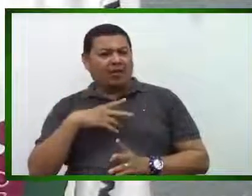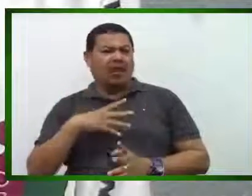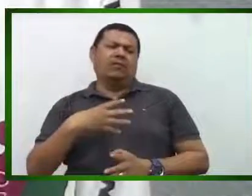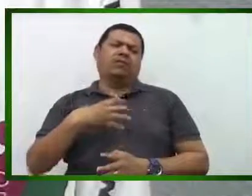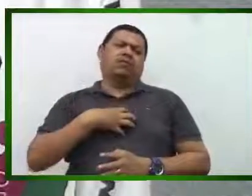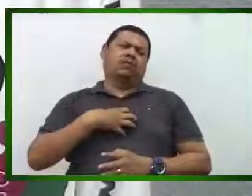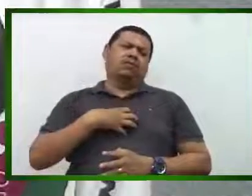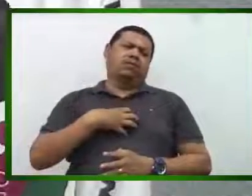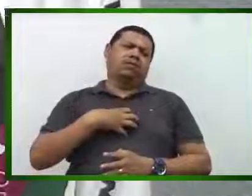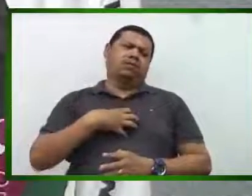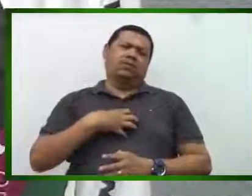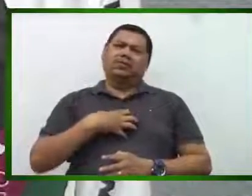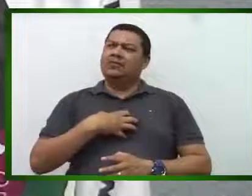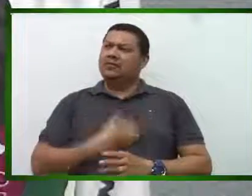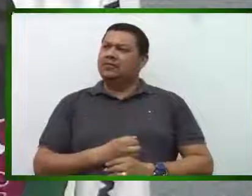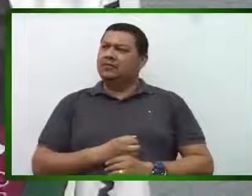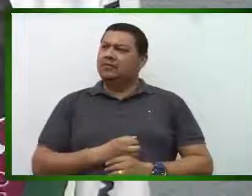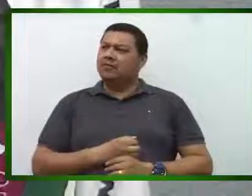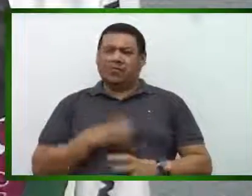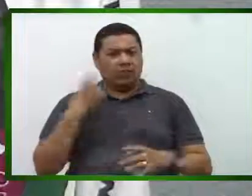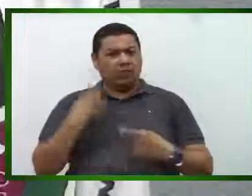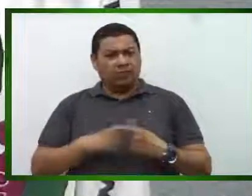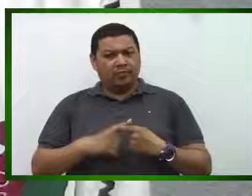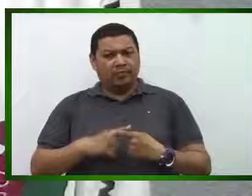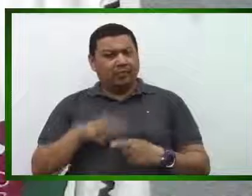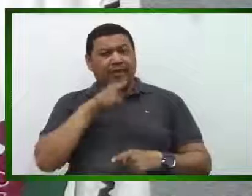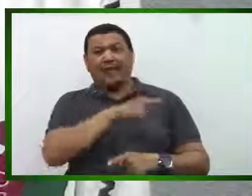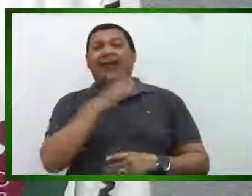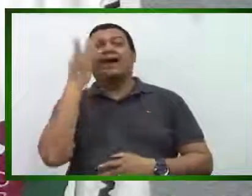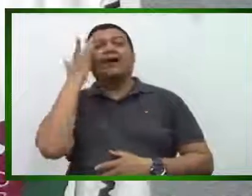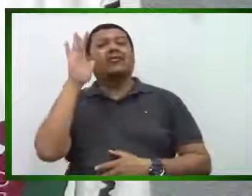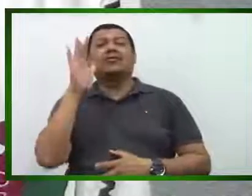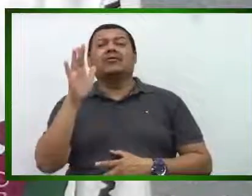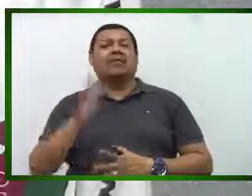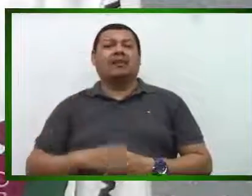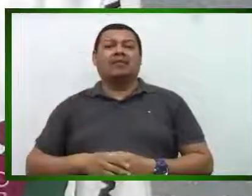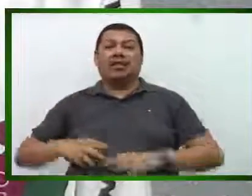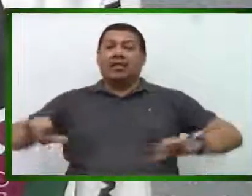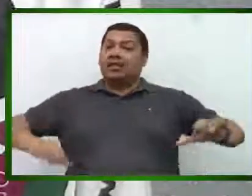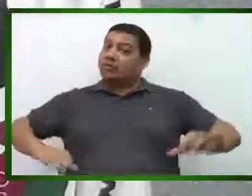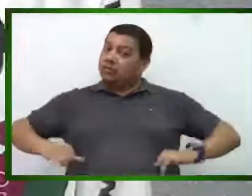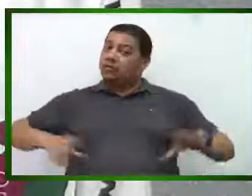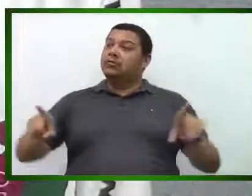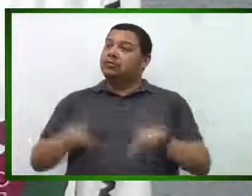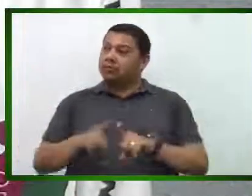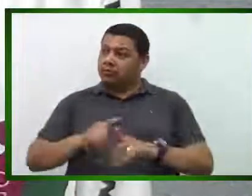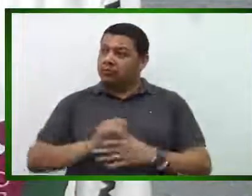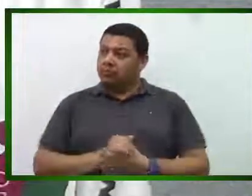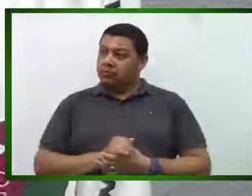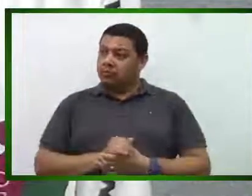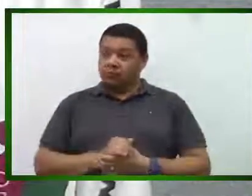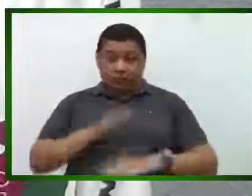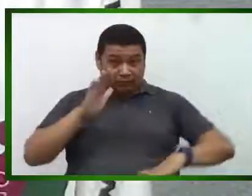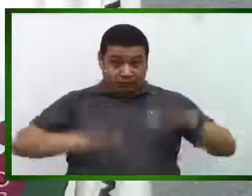faz entristecer a minha alma. Porque não sabe o que a gente passa. Às vezes